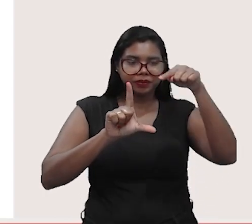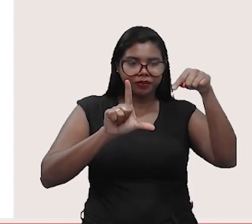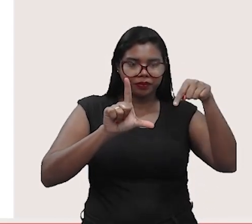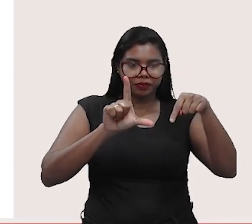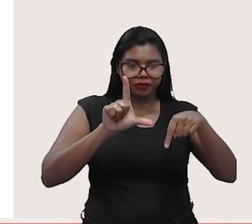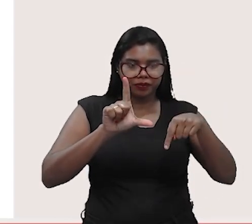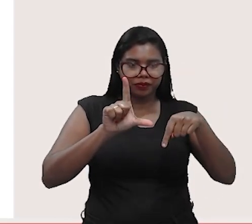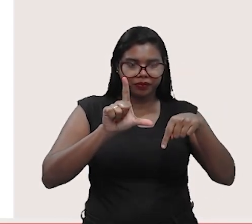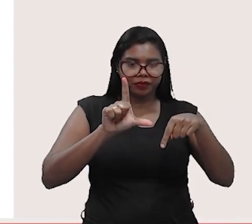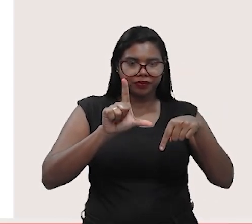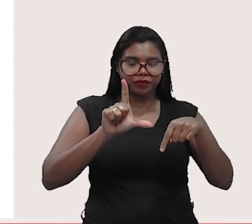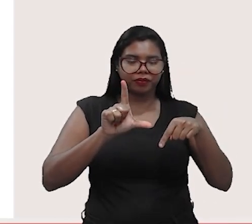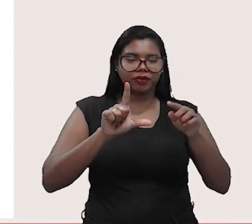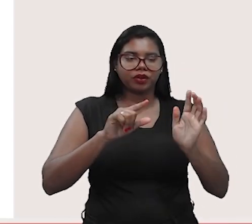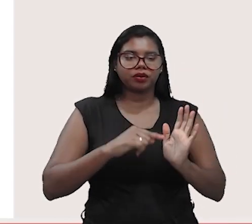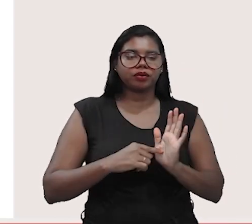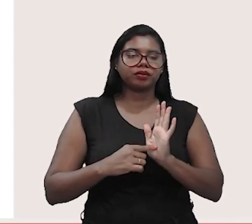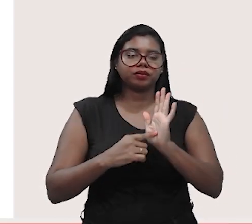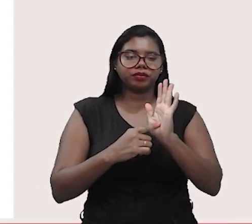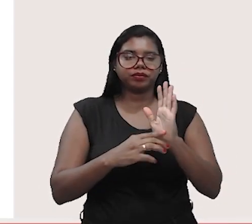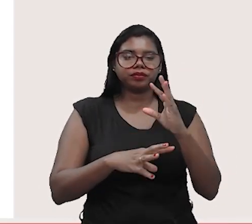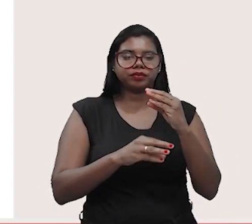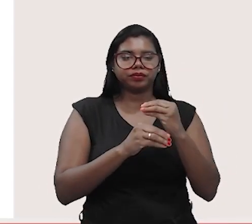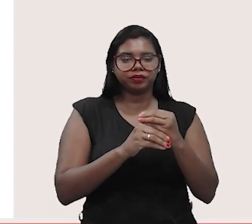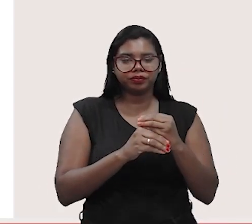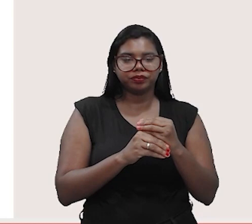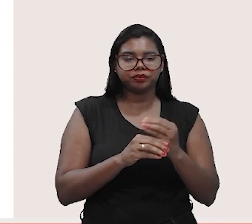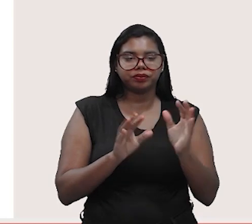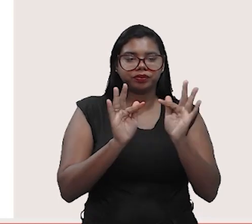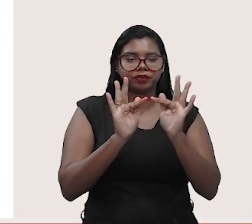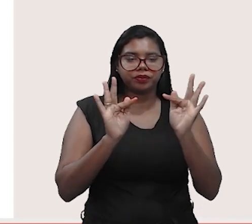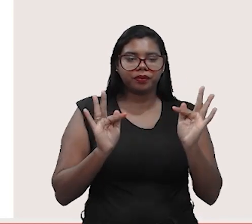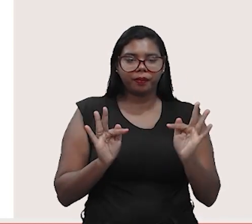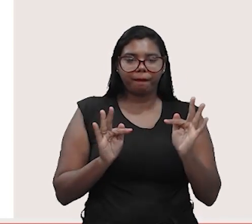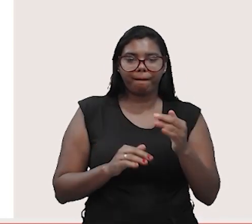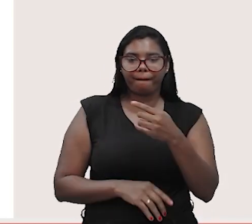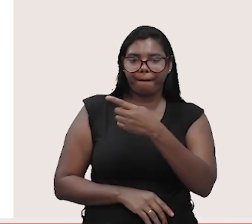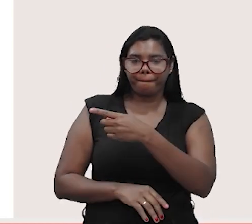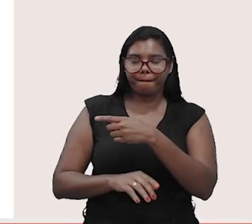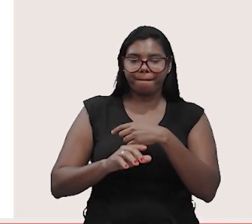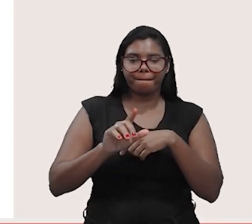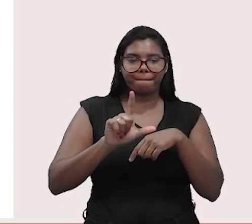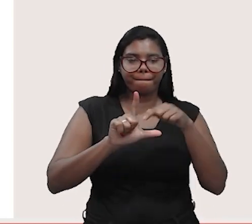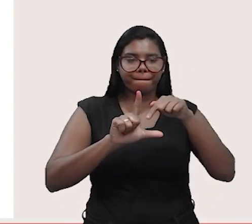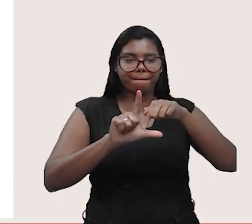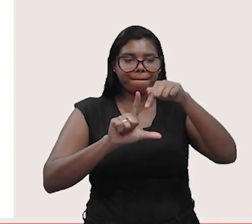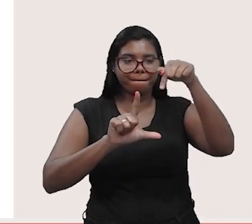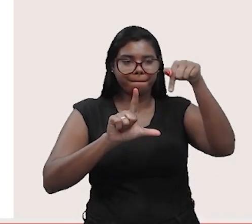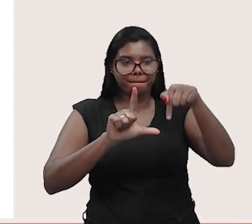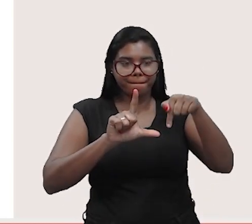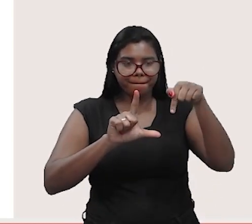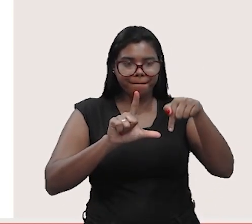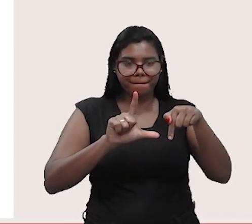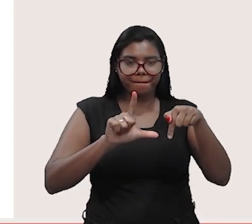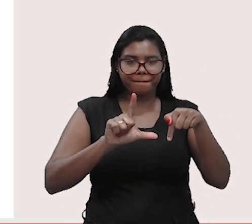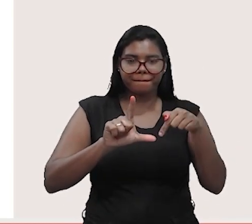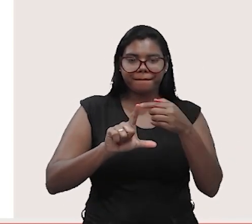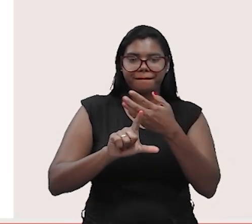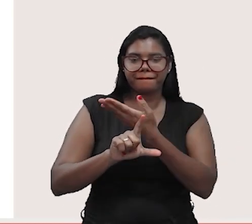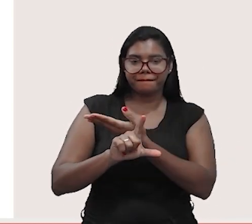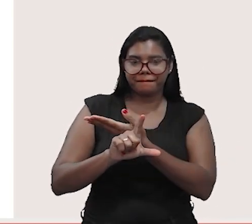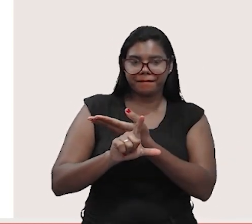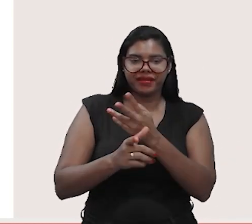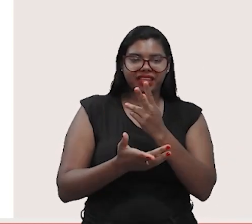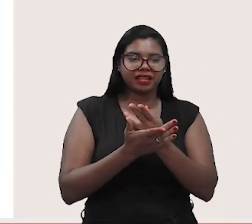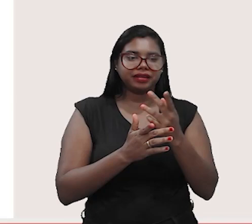o maior ponto das imagens da função. Então, as imagens vão ser sempre